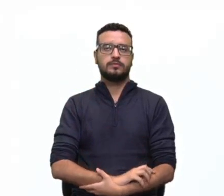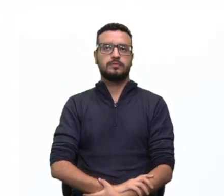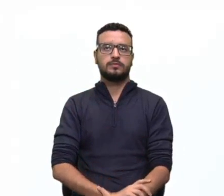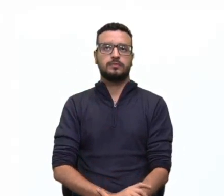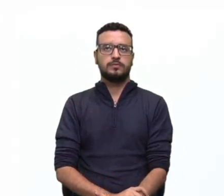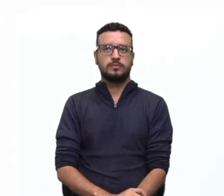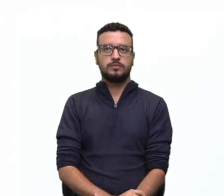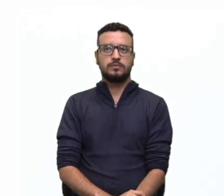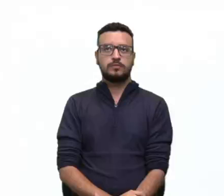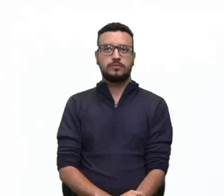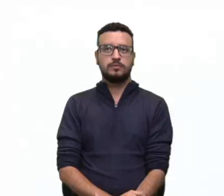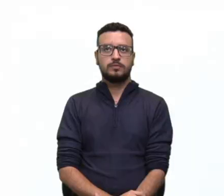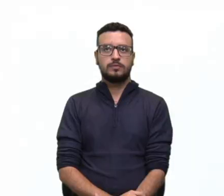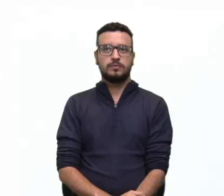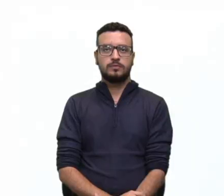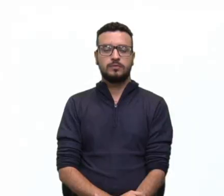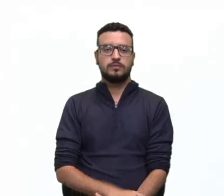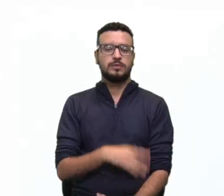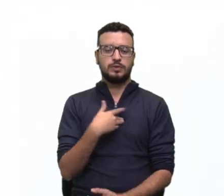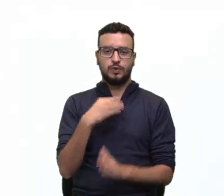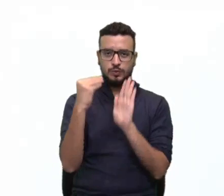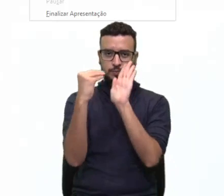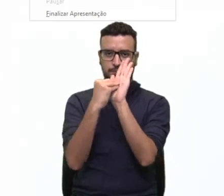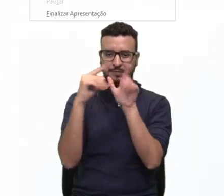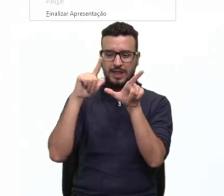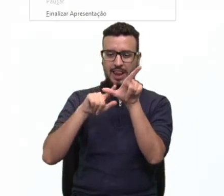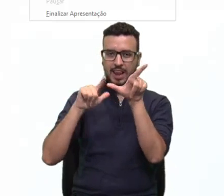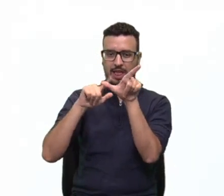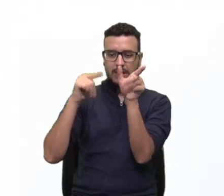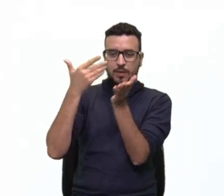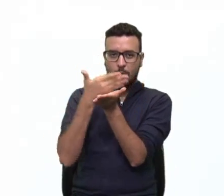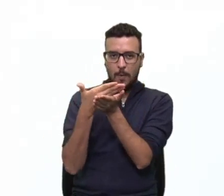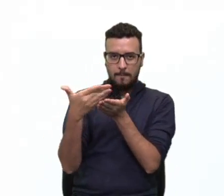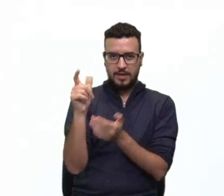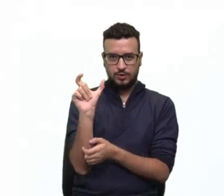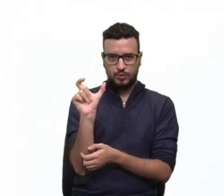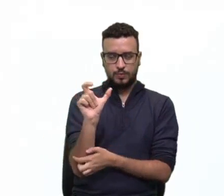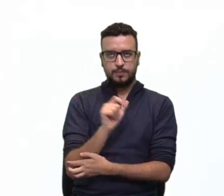Então, eu vou colocar só a letra inicial, ok?